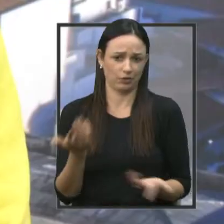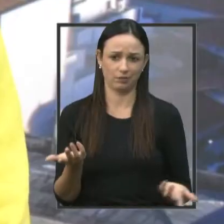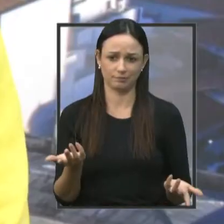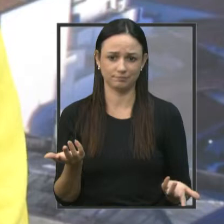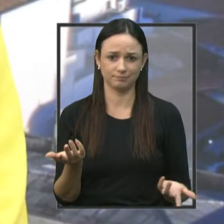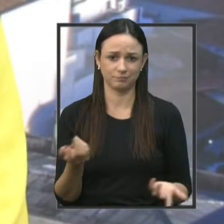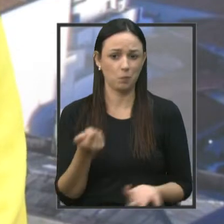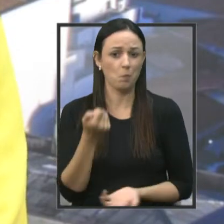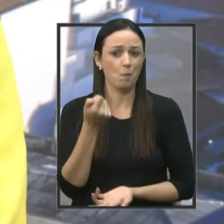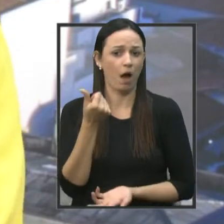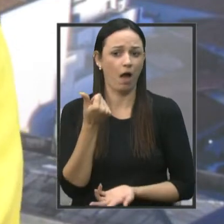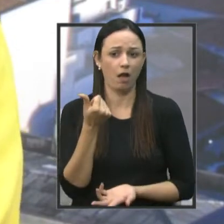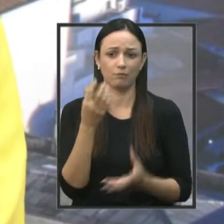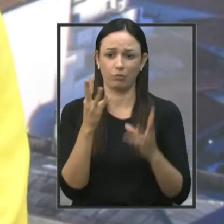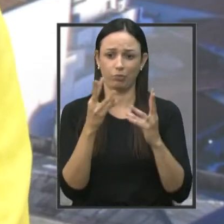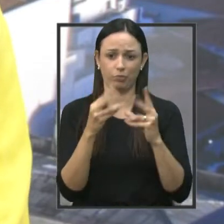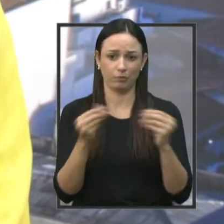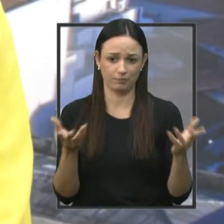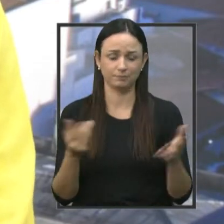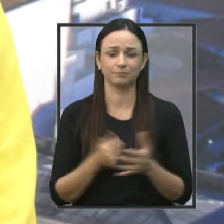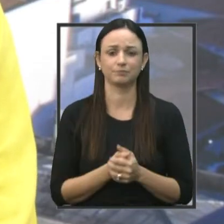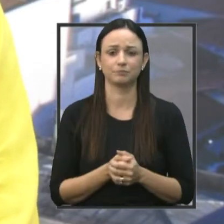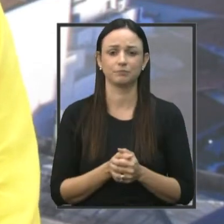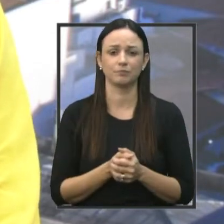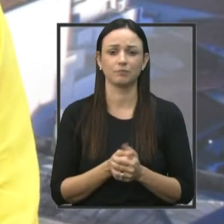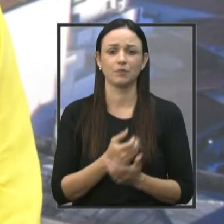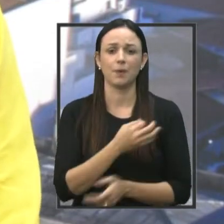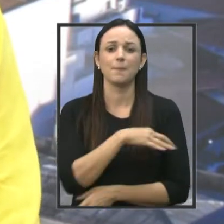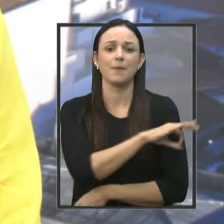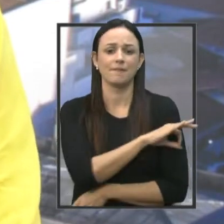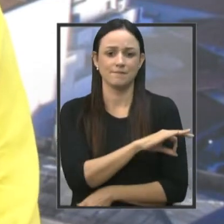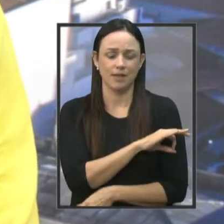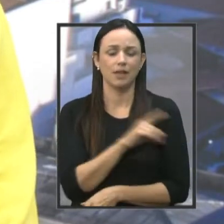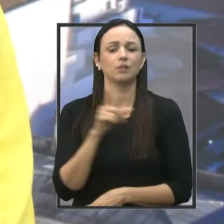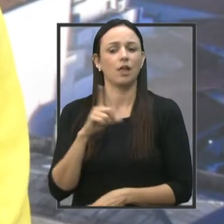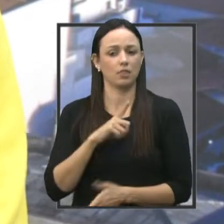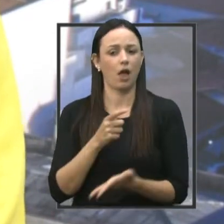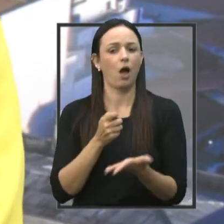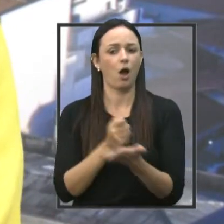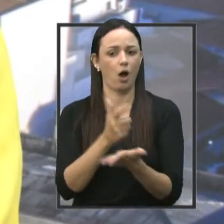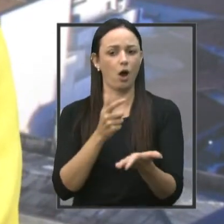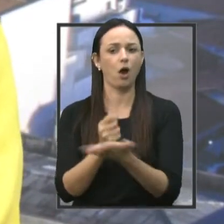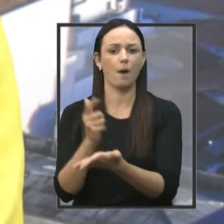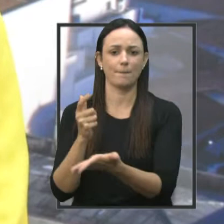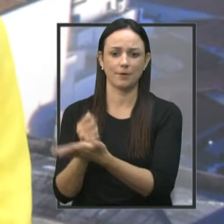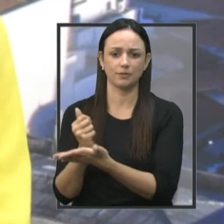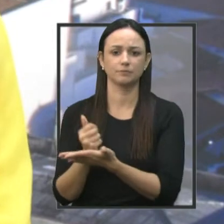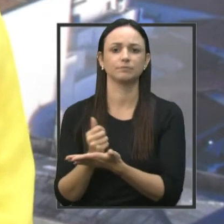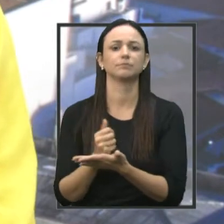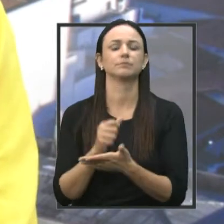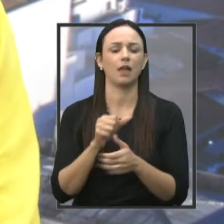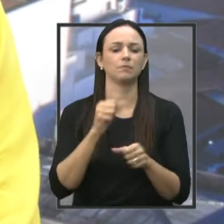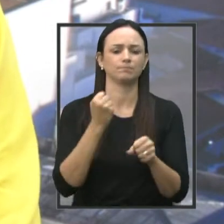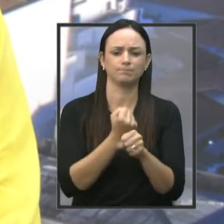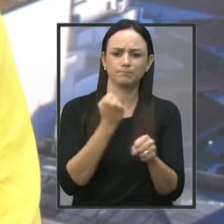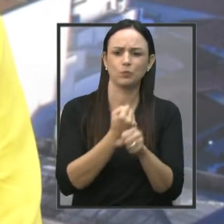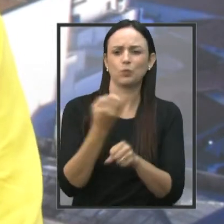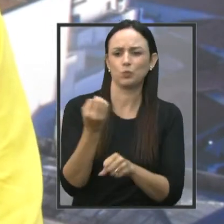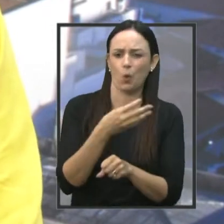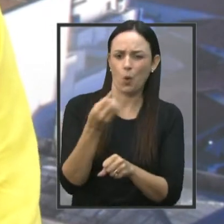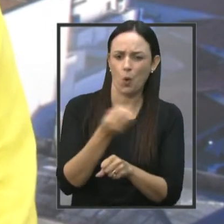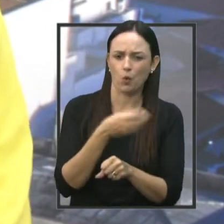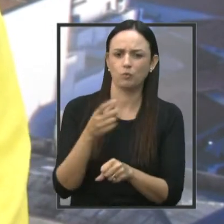Você está entendendo? O prefeito está, vamos dizer, comprando, está se reformando. Há